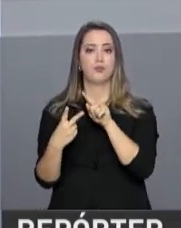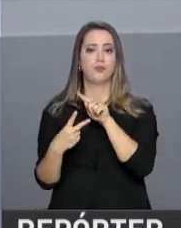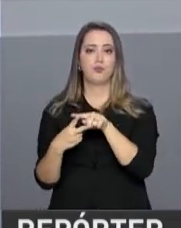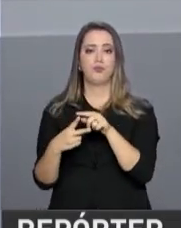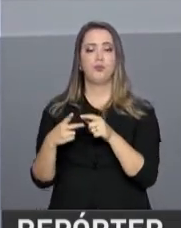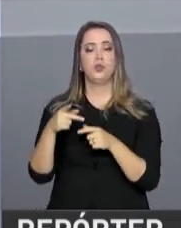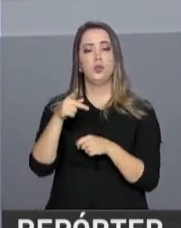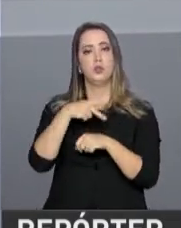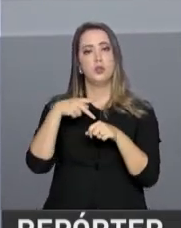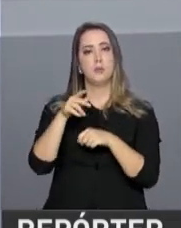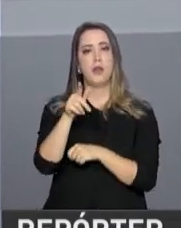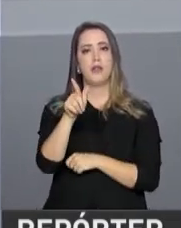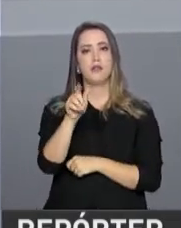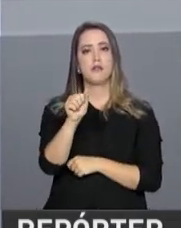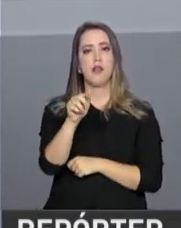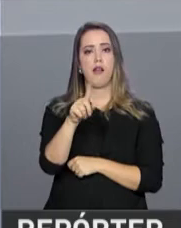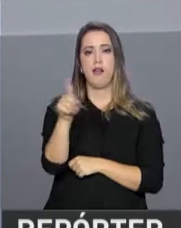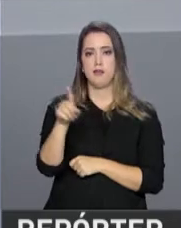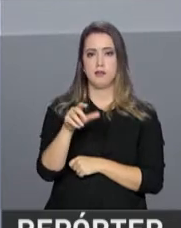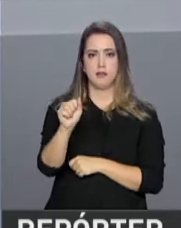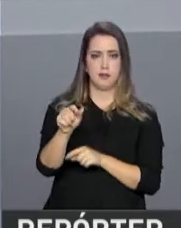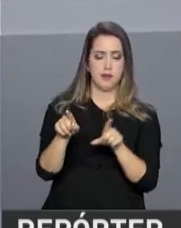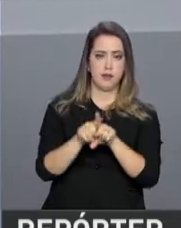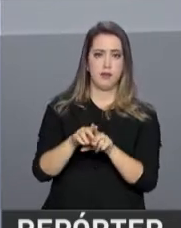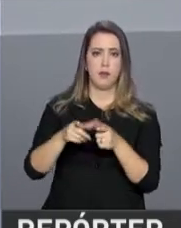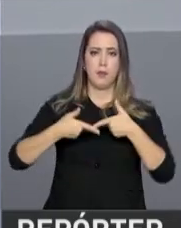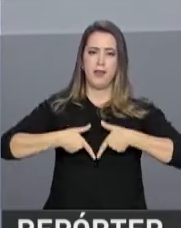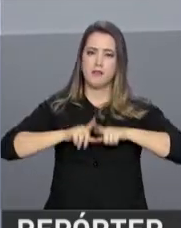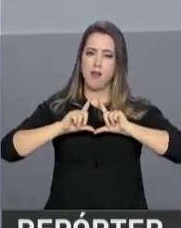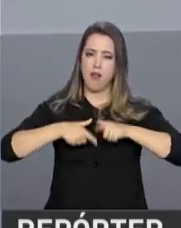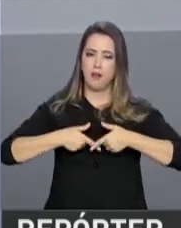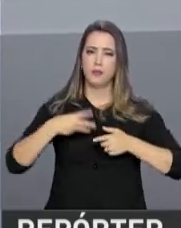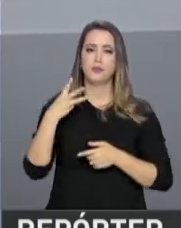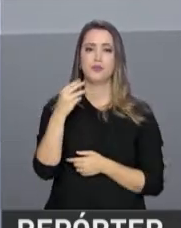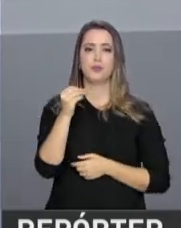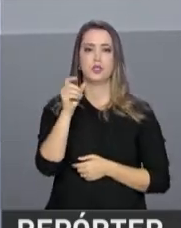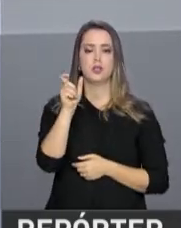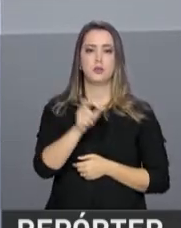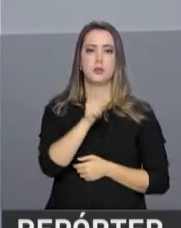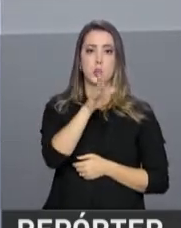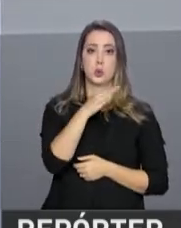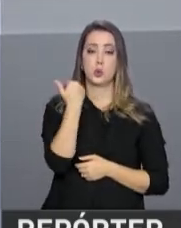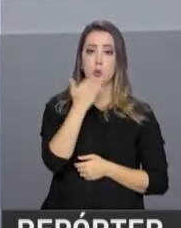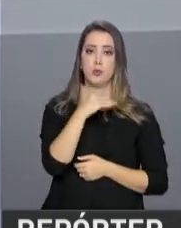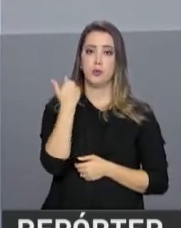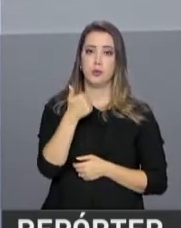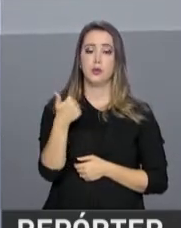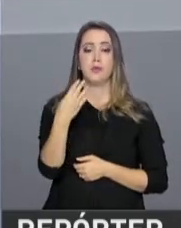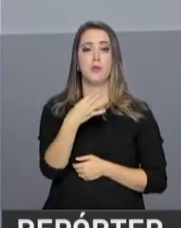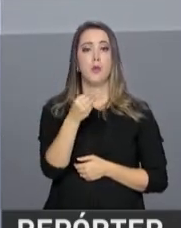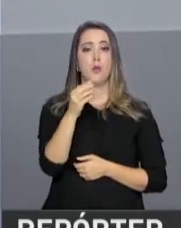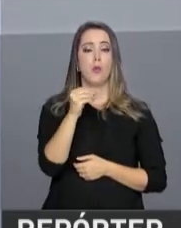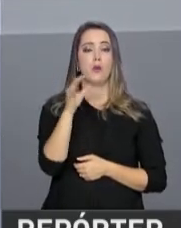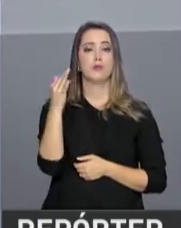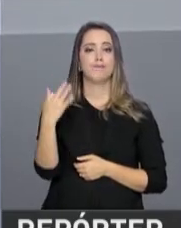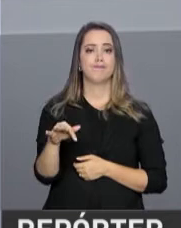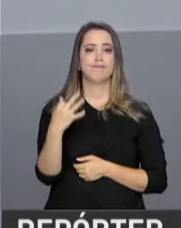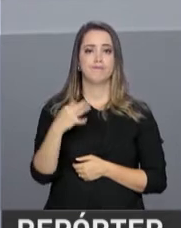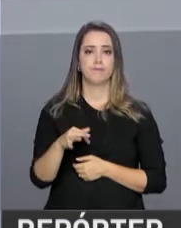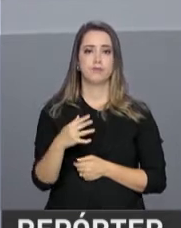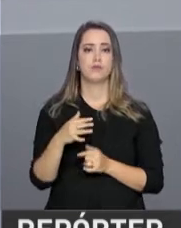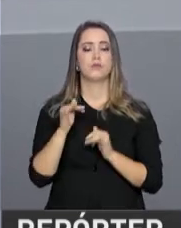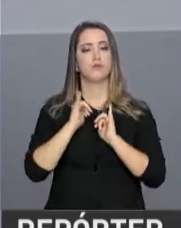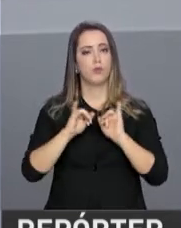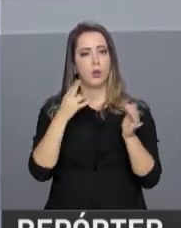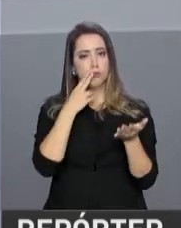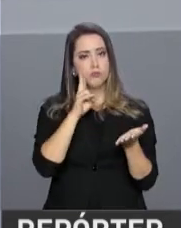dia 30 de março que deixou cerca de 17 palestinos mortos e mais de 1.400 feridos em nota o ministério